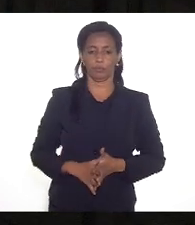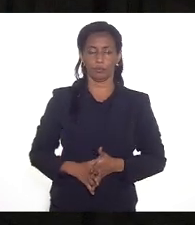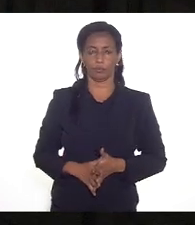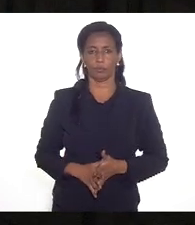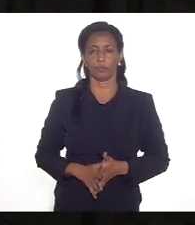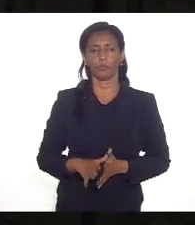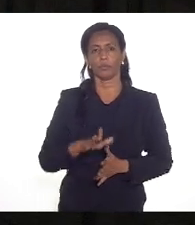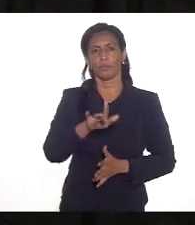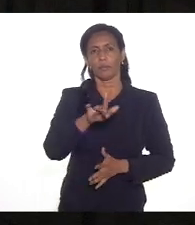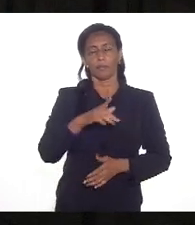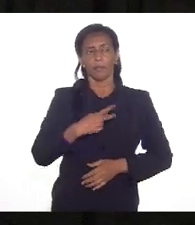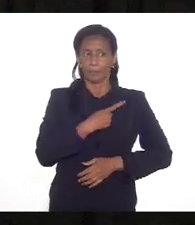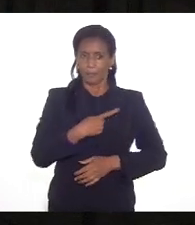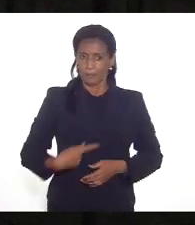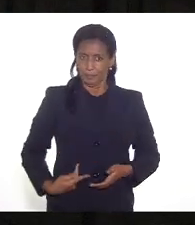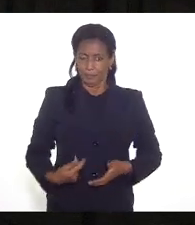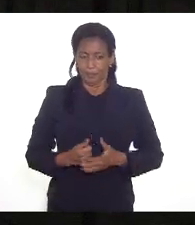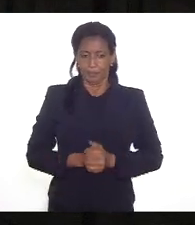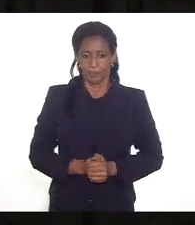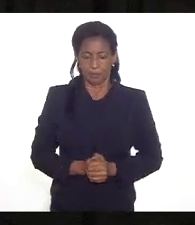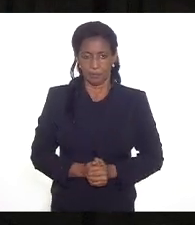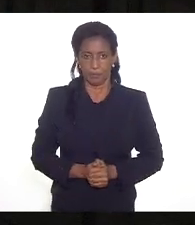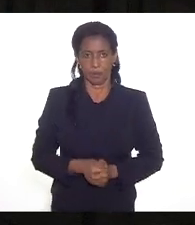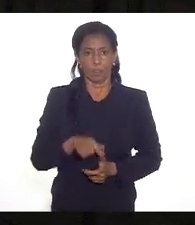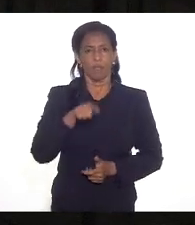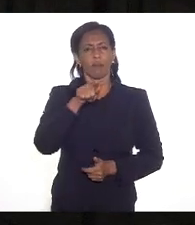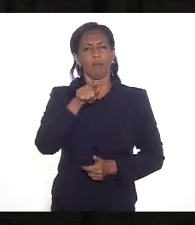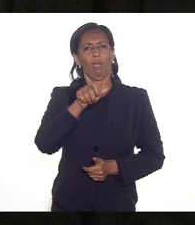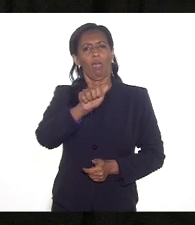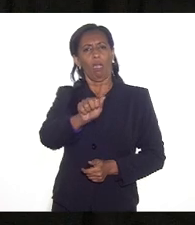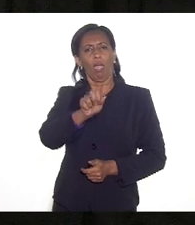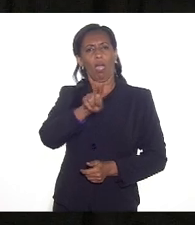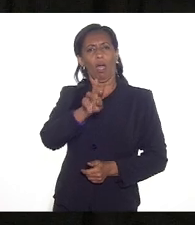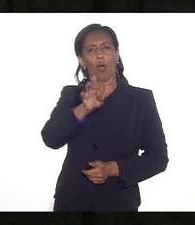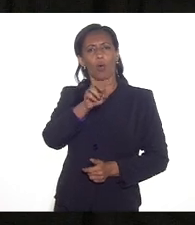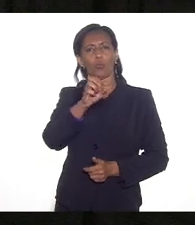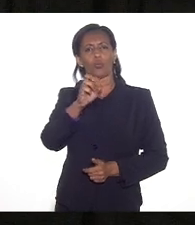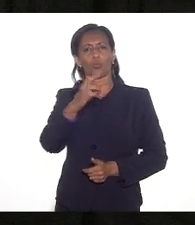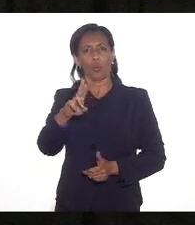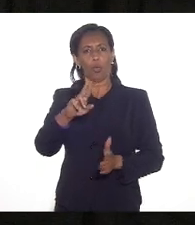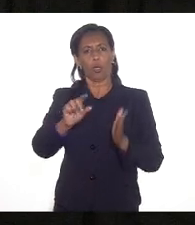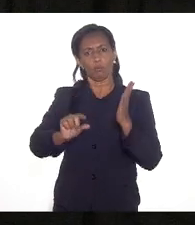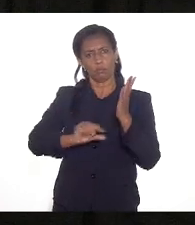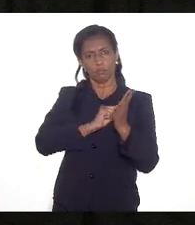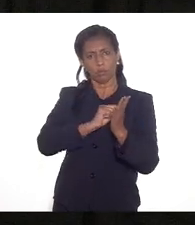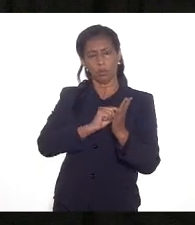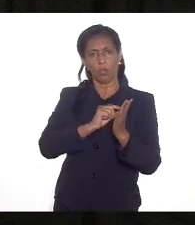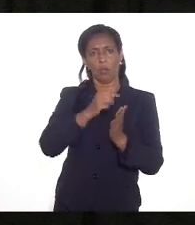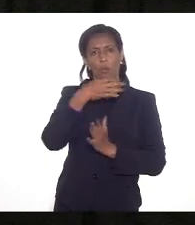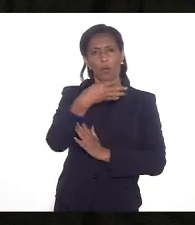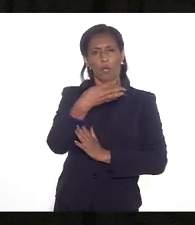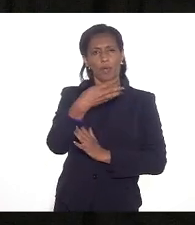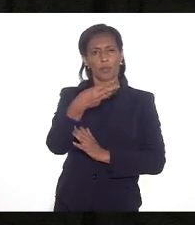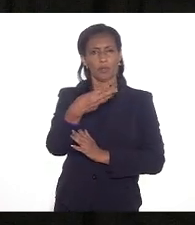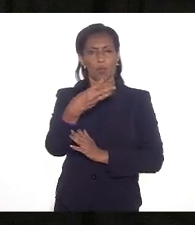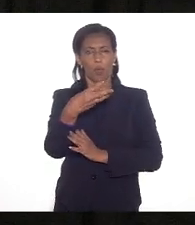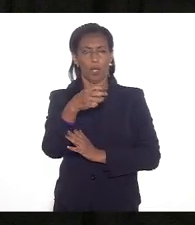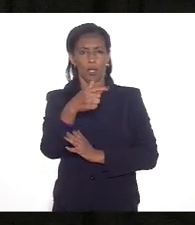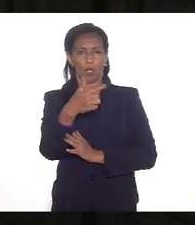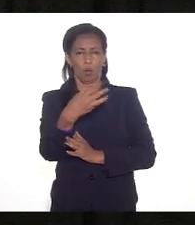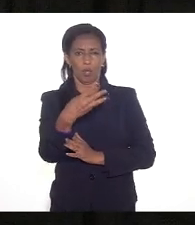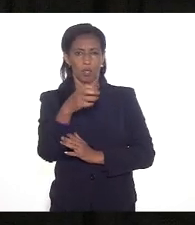a vossa excelência é autor do projeto 43/48 de 2011